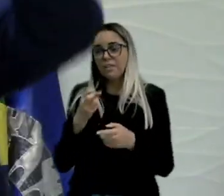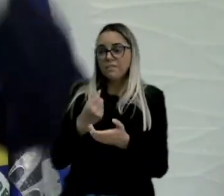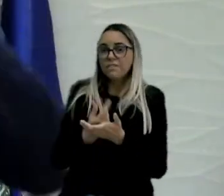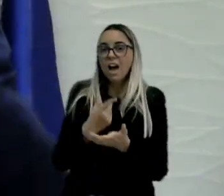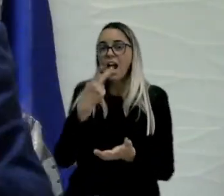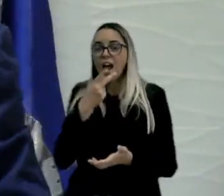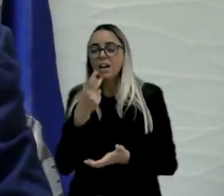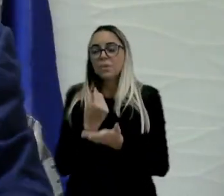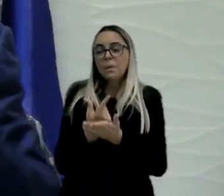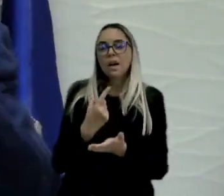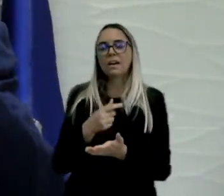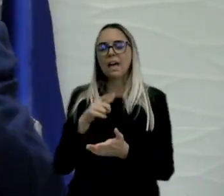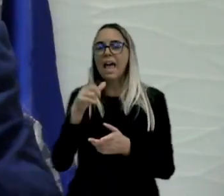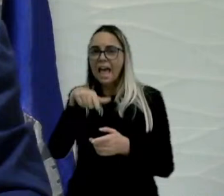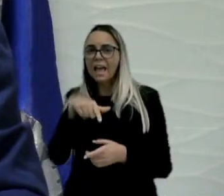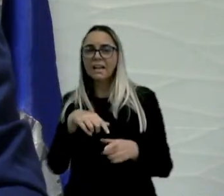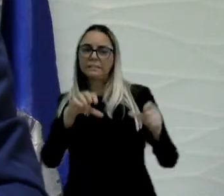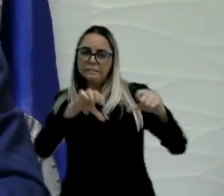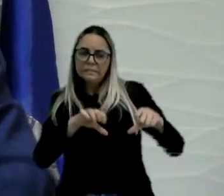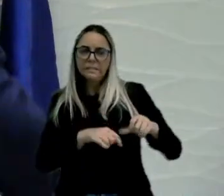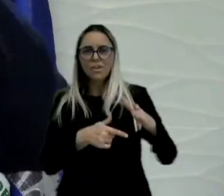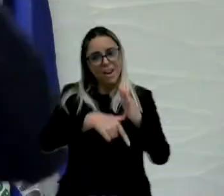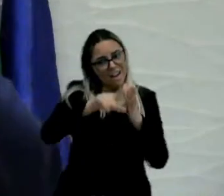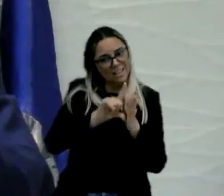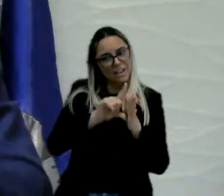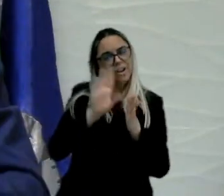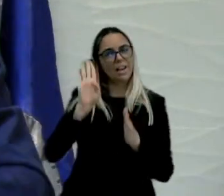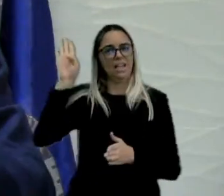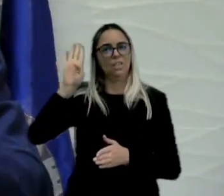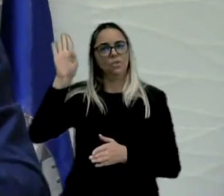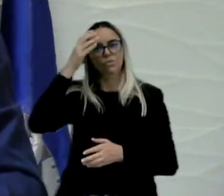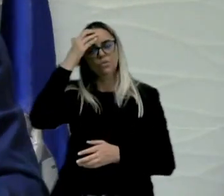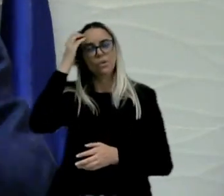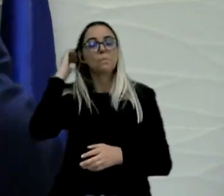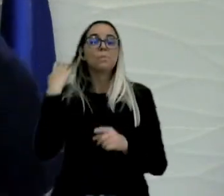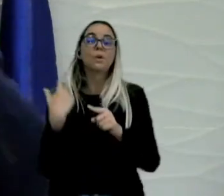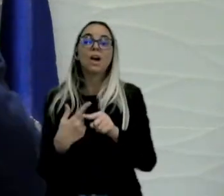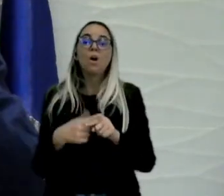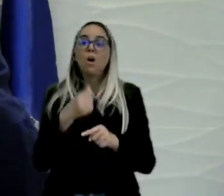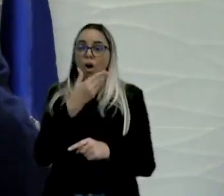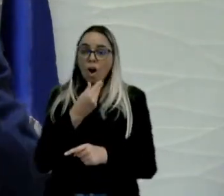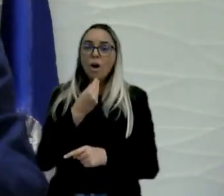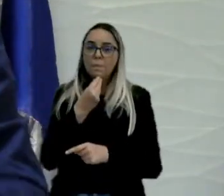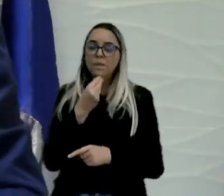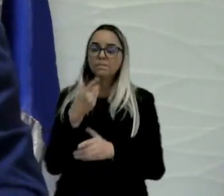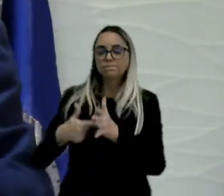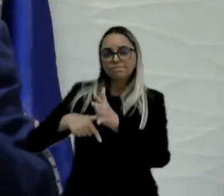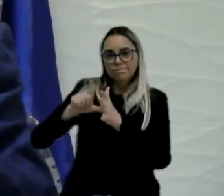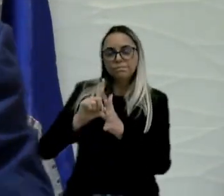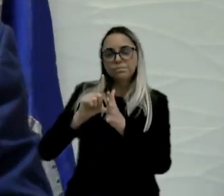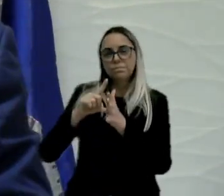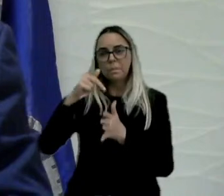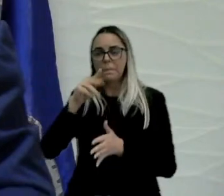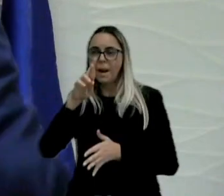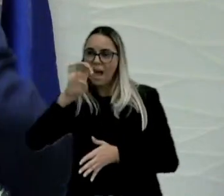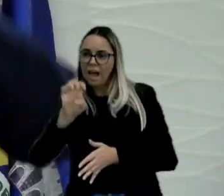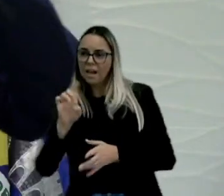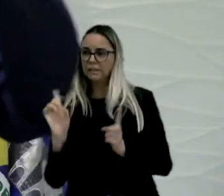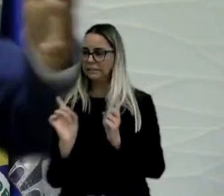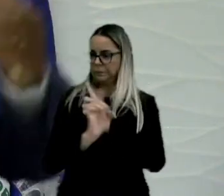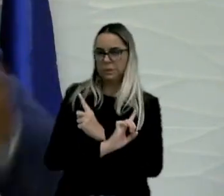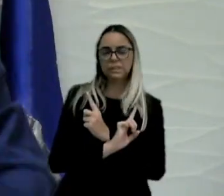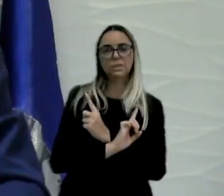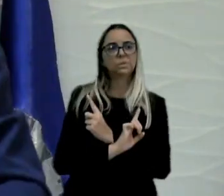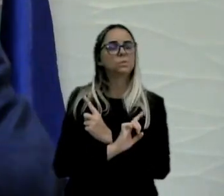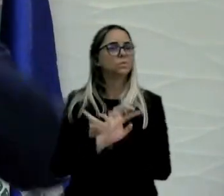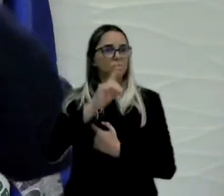é desmoralizar o pré-candidato que esse homem que tá aí que é o pré-candidato a prefeito da Oposição não